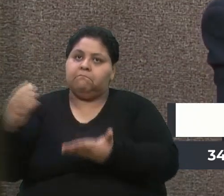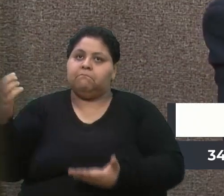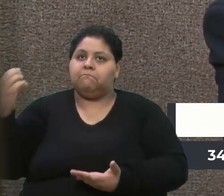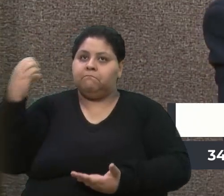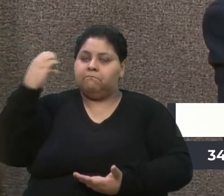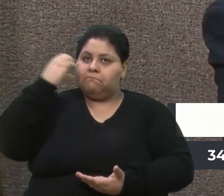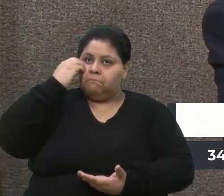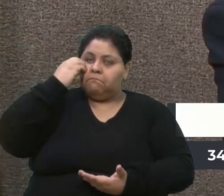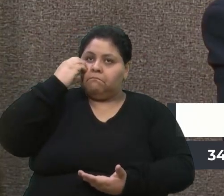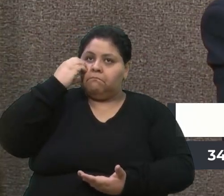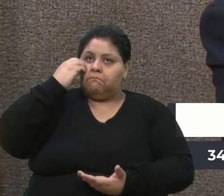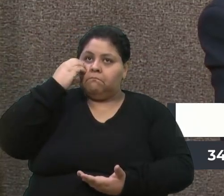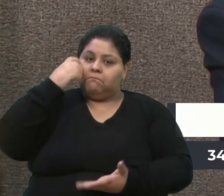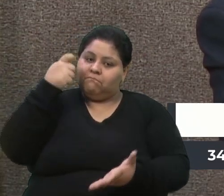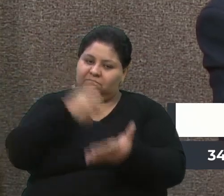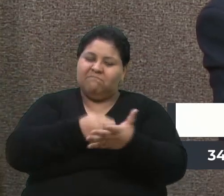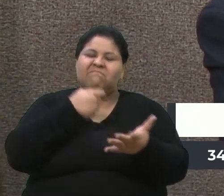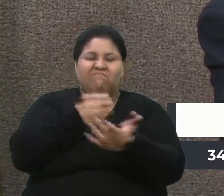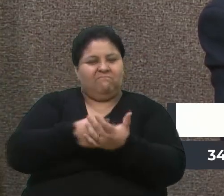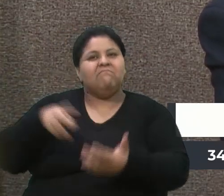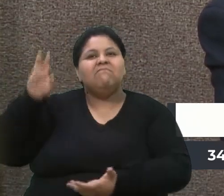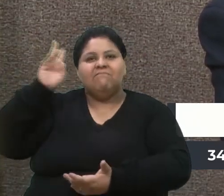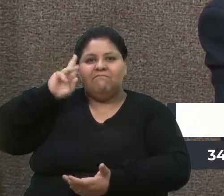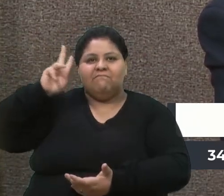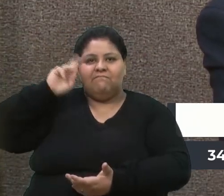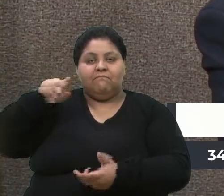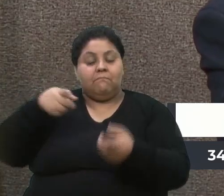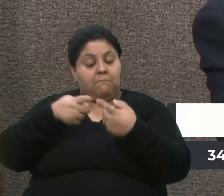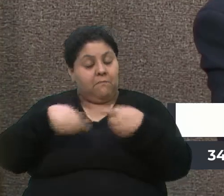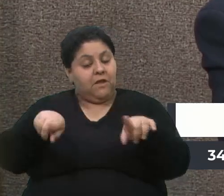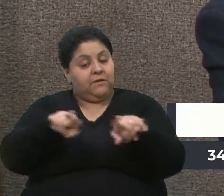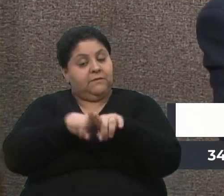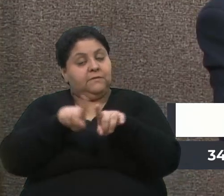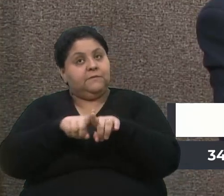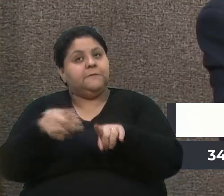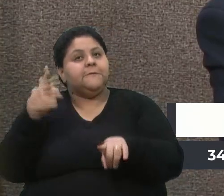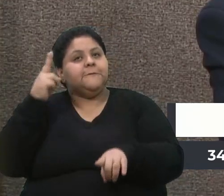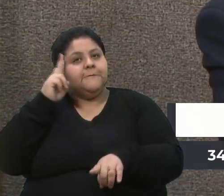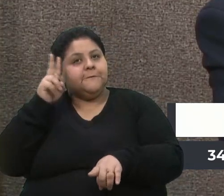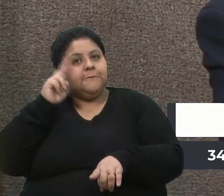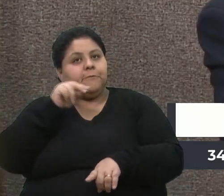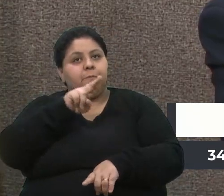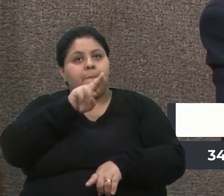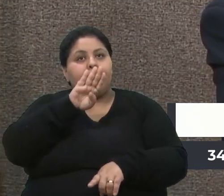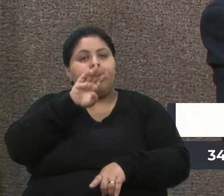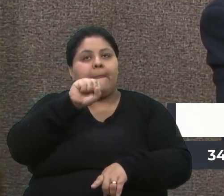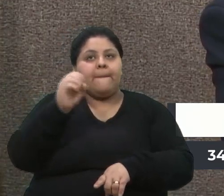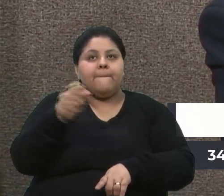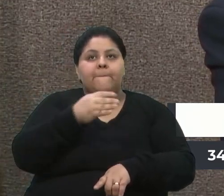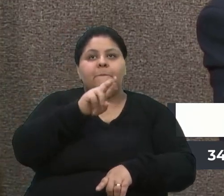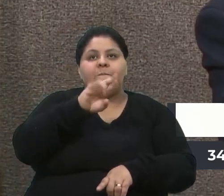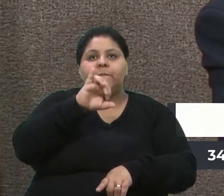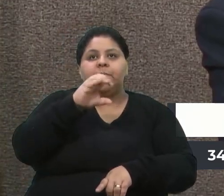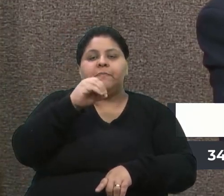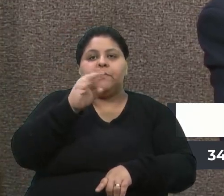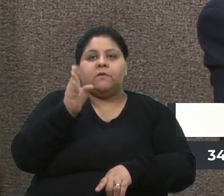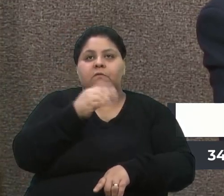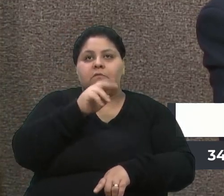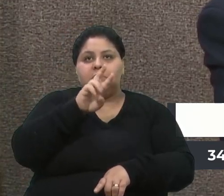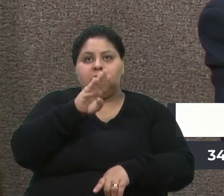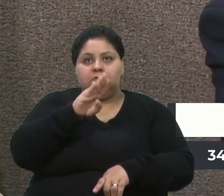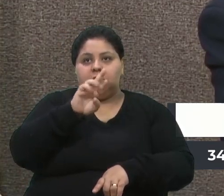uma luta histórica, mas lembrar de que a UBS do Rio Branco merece isso também, um